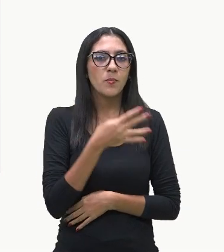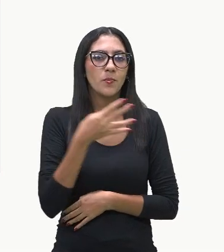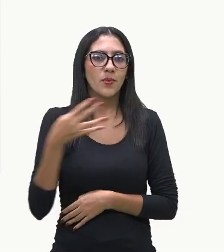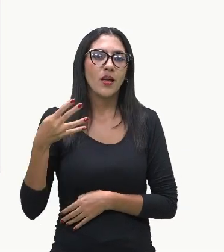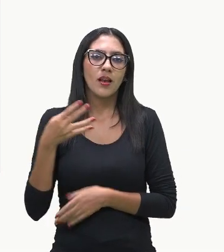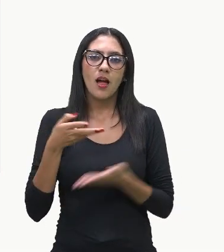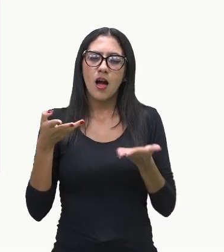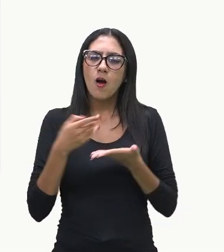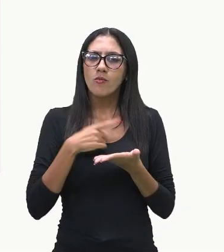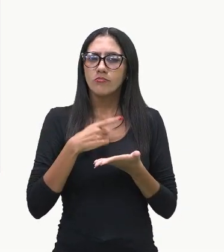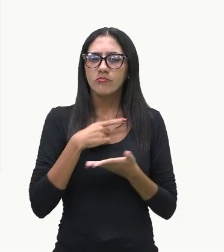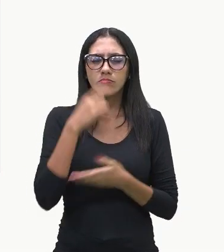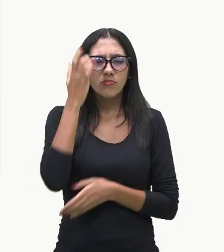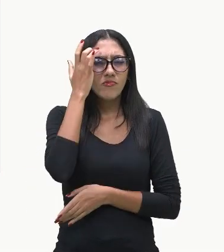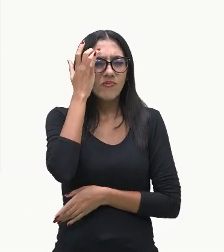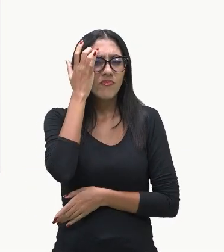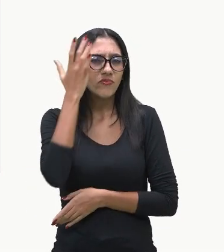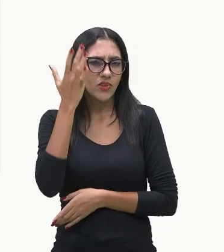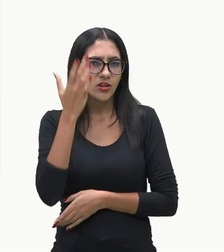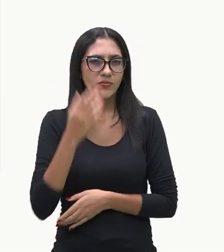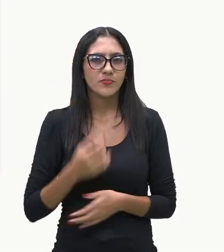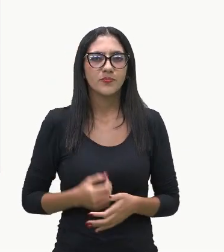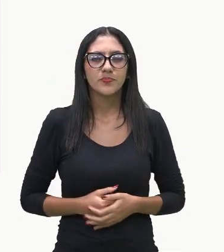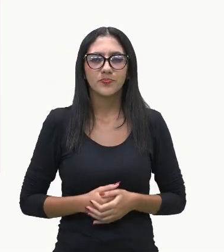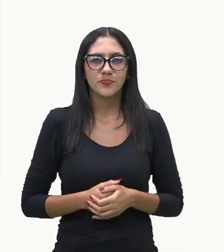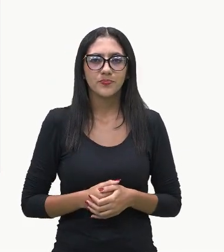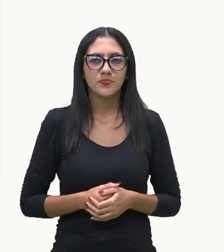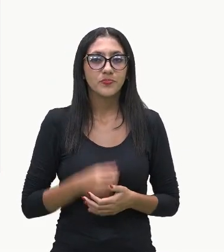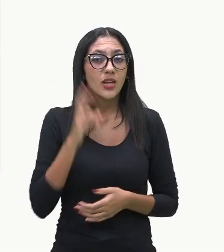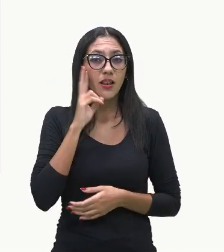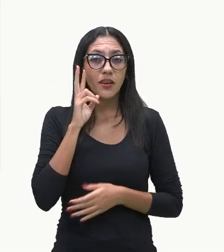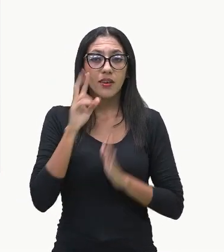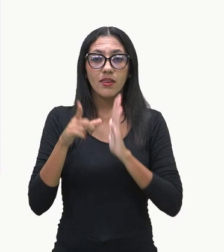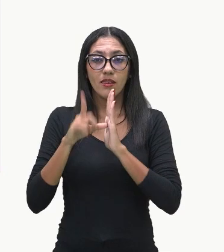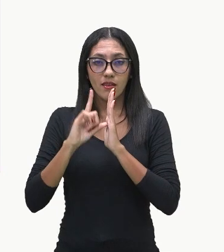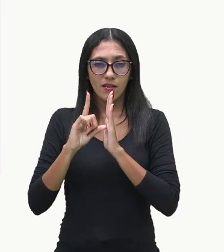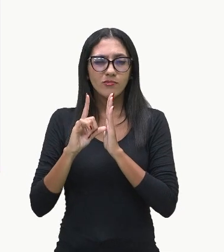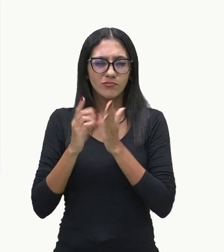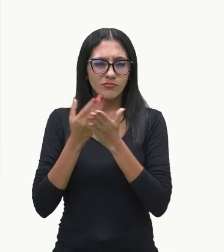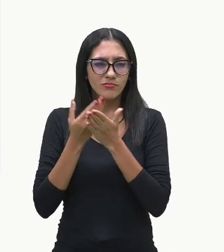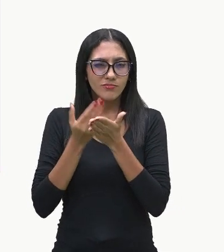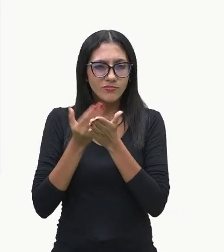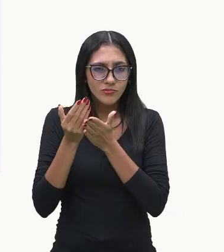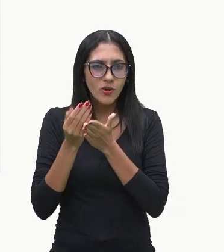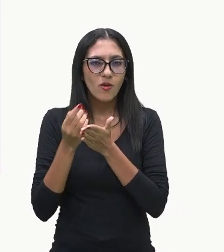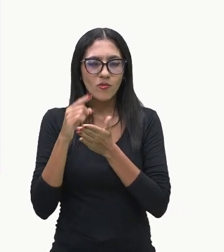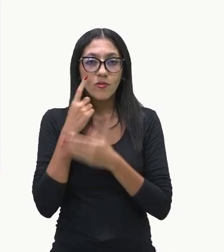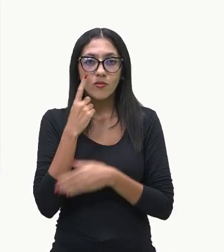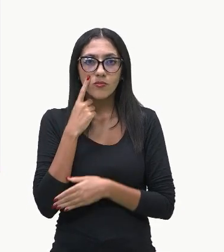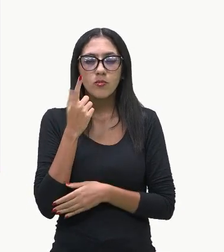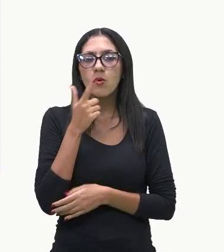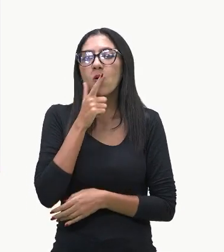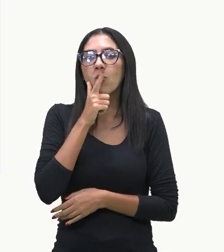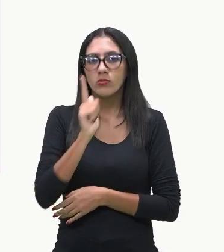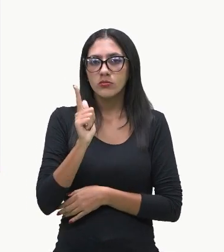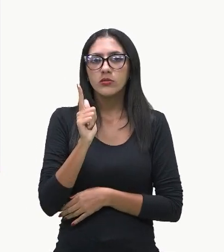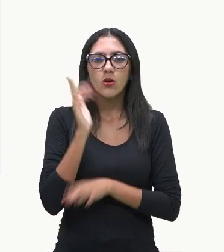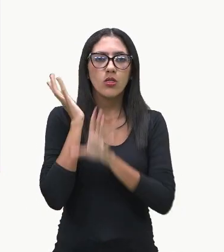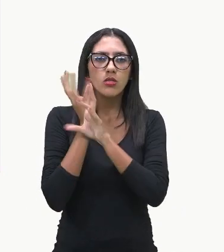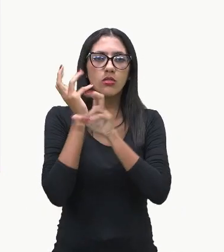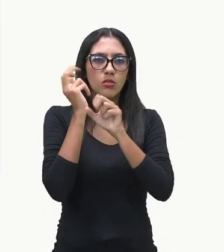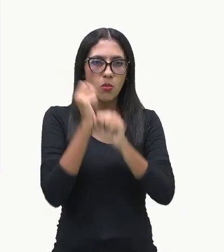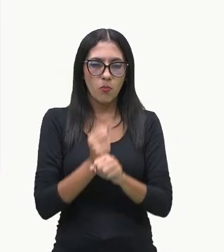super fácil você entender. Nós vimos aqui no início da aula o quê? Que nós conseguimos calcular a soma dos